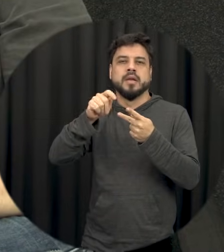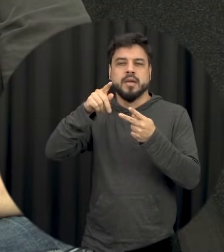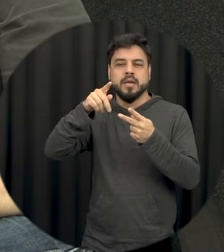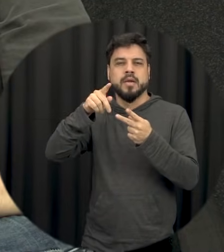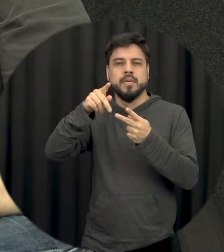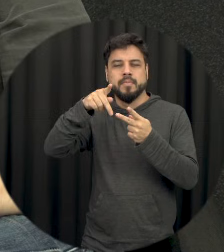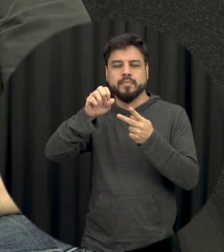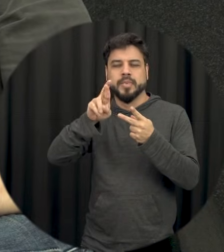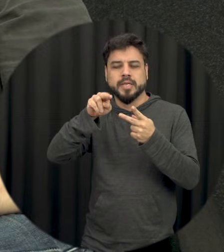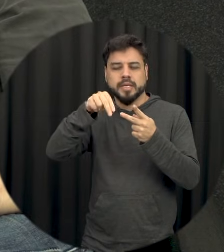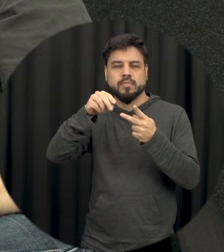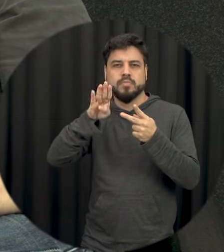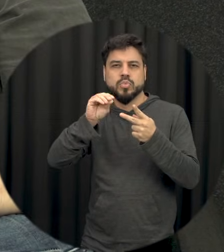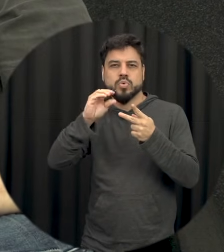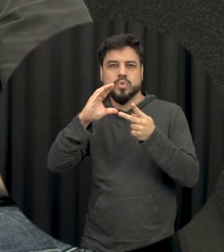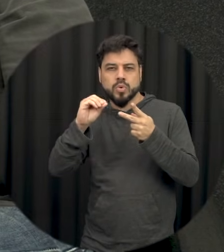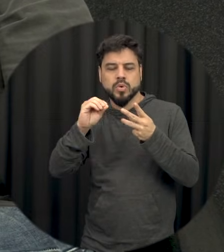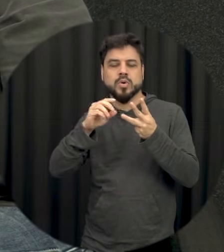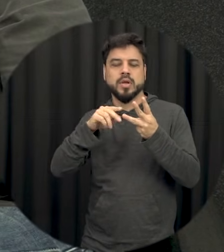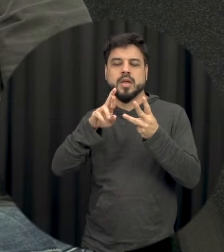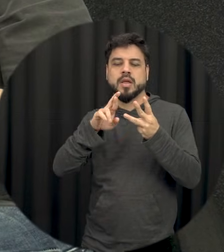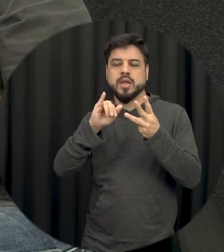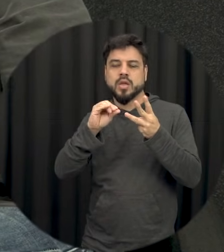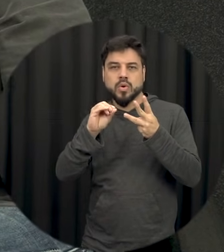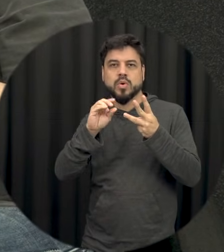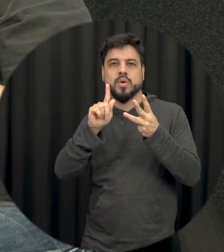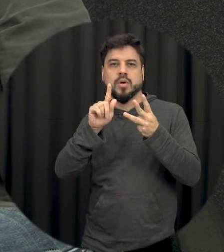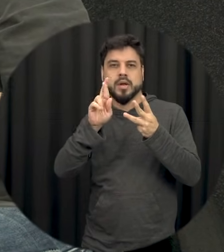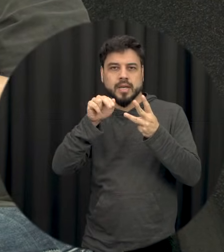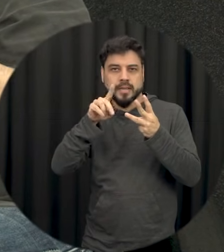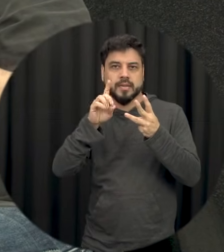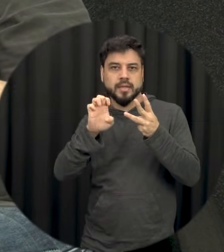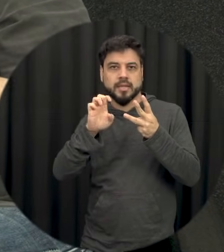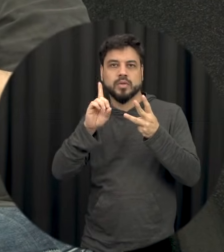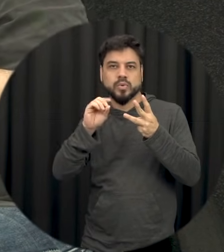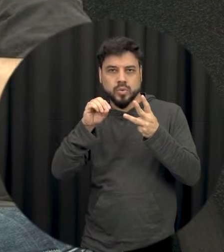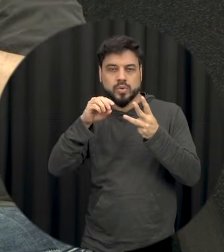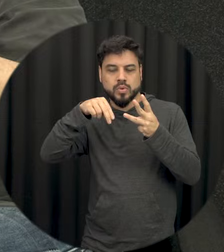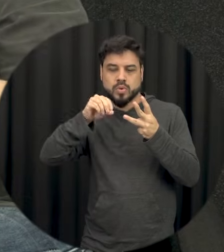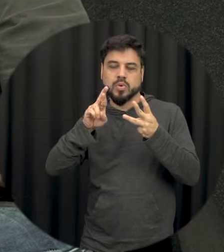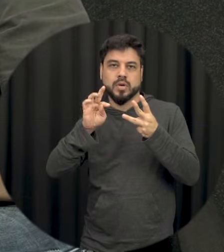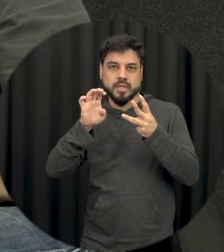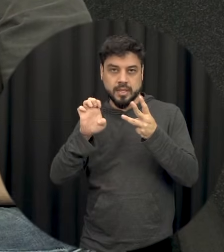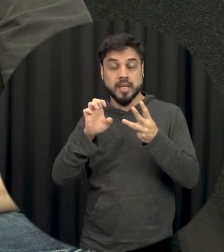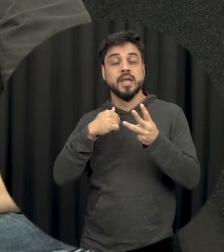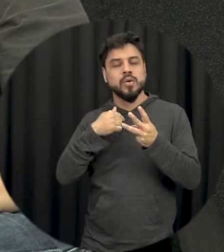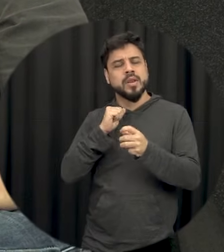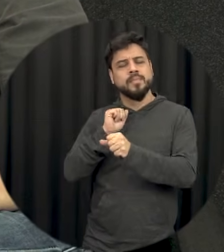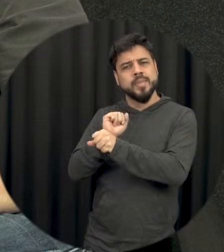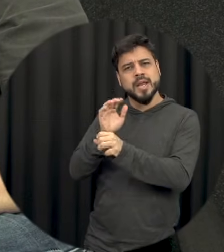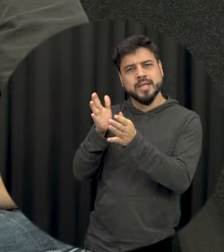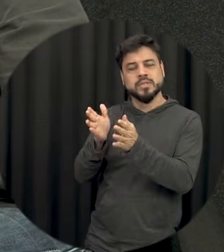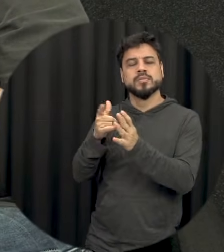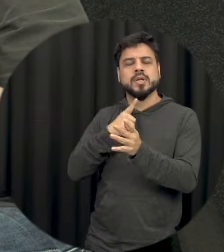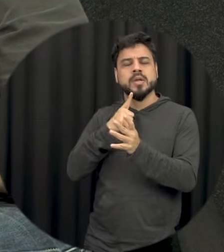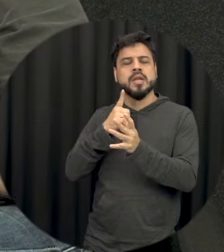litoral, Jangadeiros. E eu queria dar uma pausa para estudar um pouquinho melhor o campo da antropologia da pesca